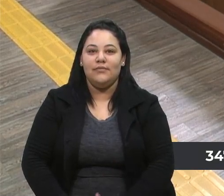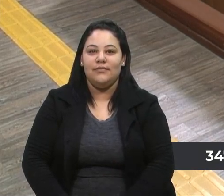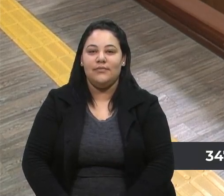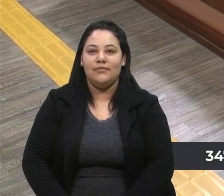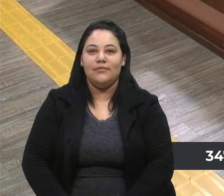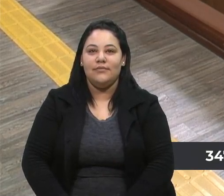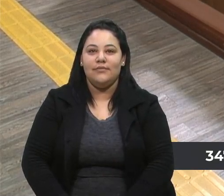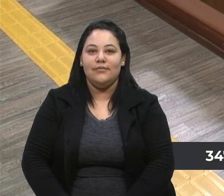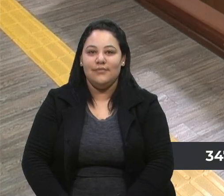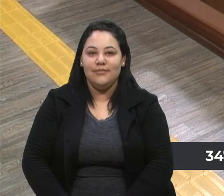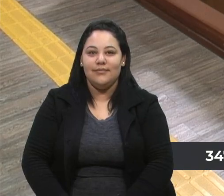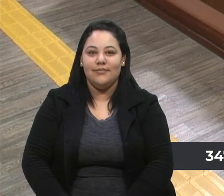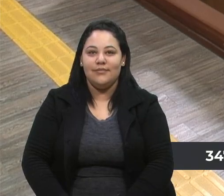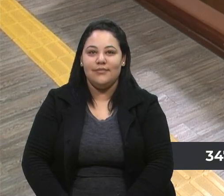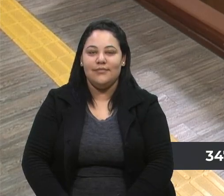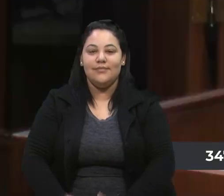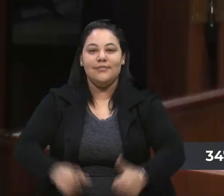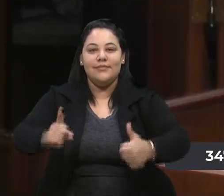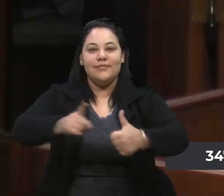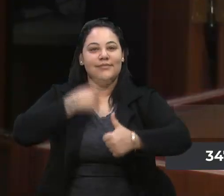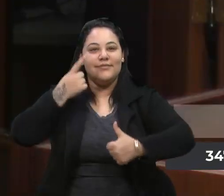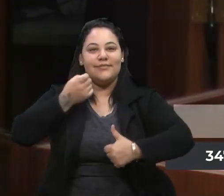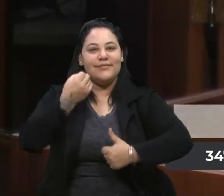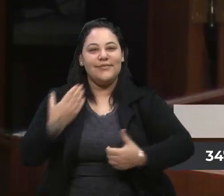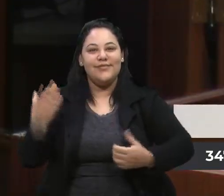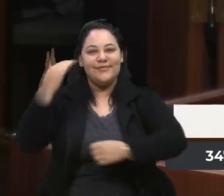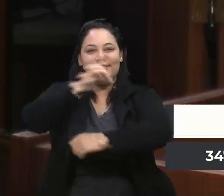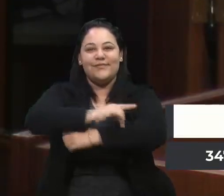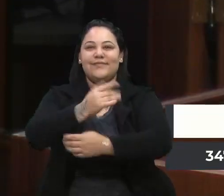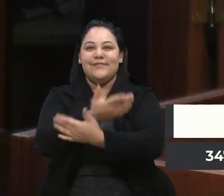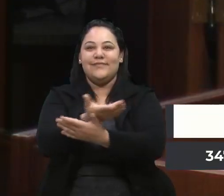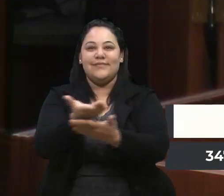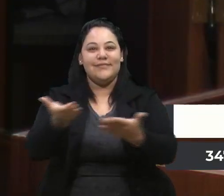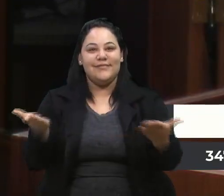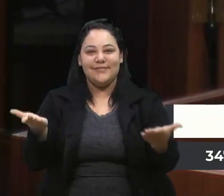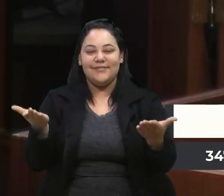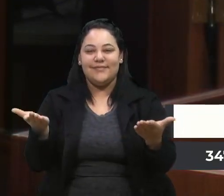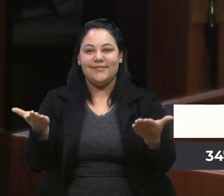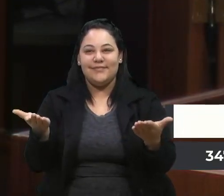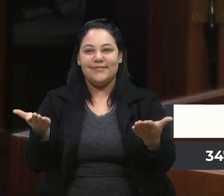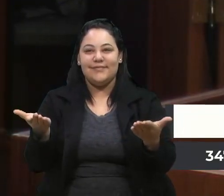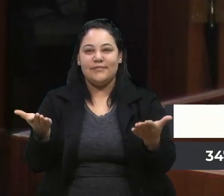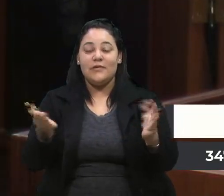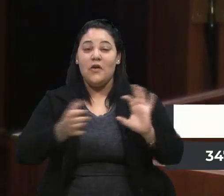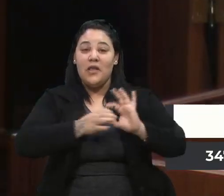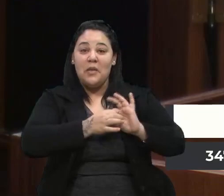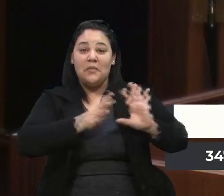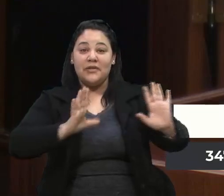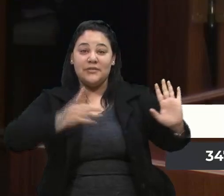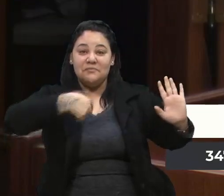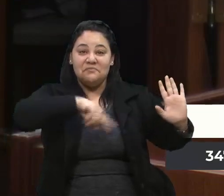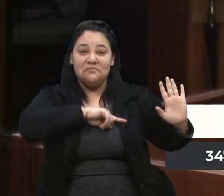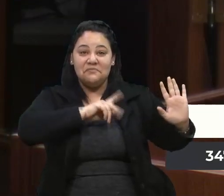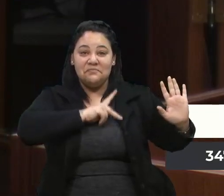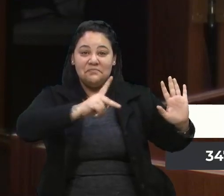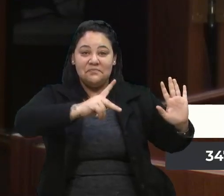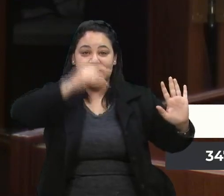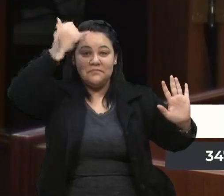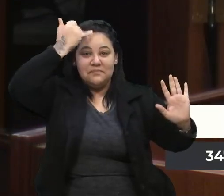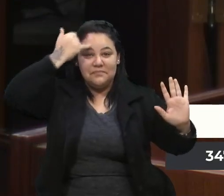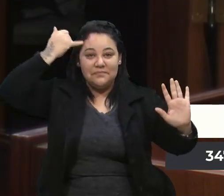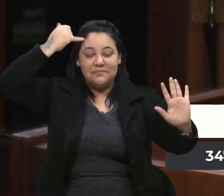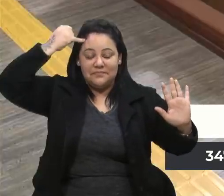Bueno, primeiro, bom dia a todos. Com a permissão aqui do nosso presidente da casa, o vereador